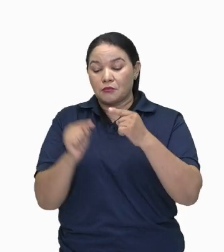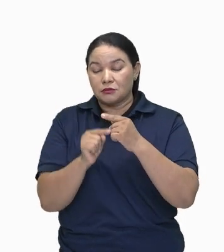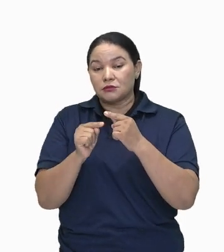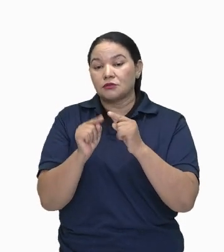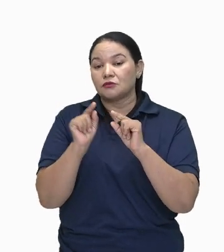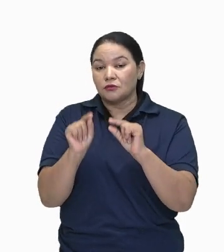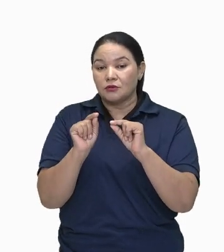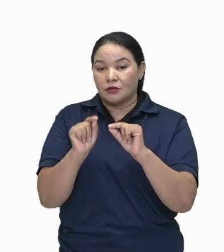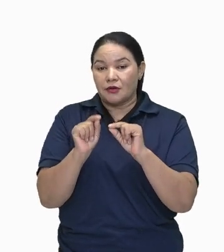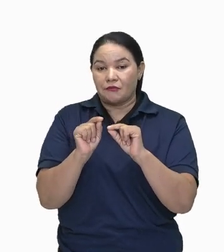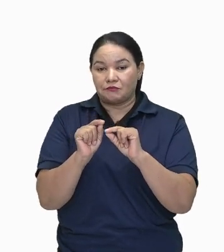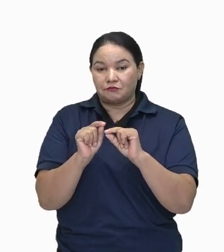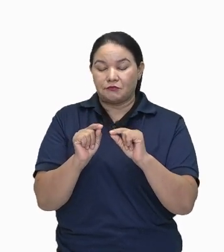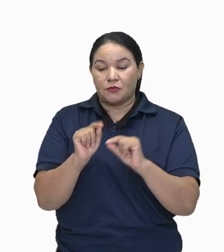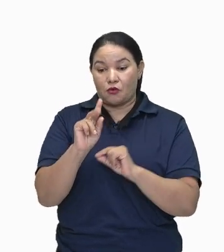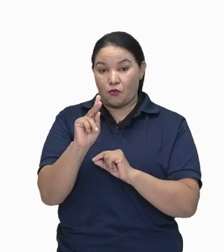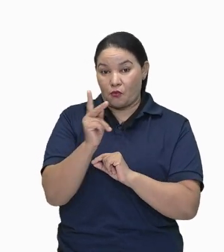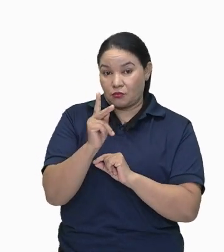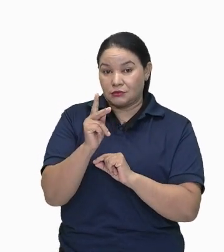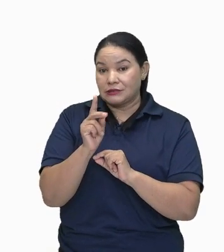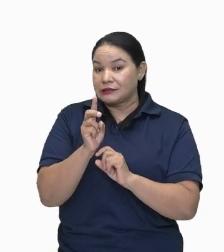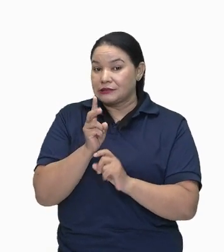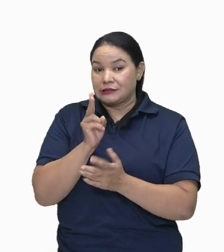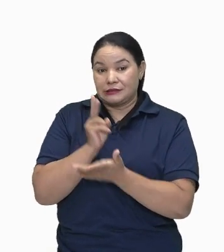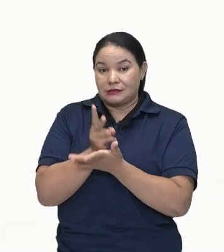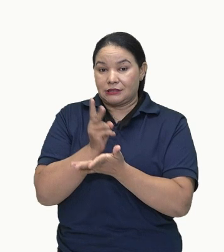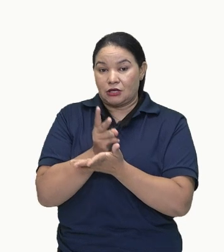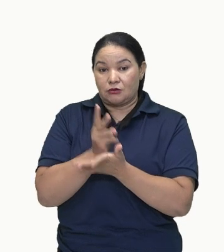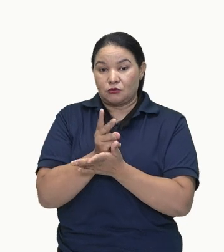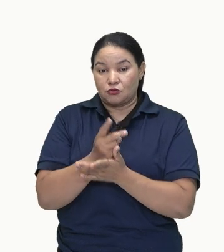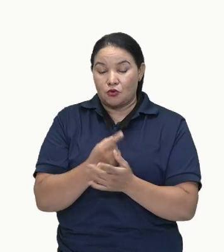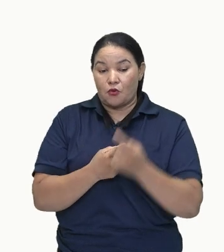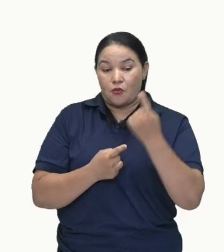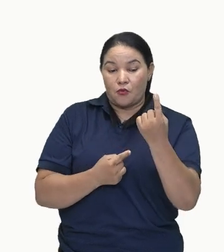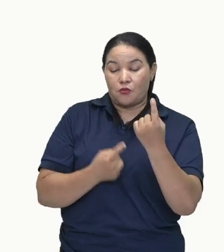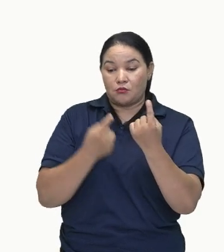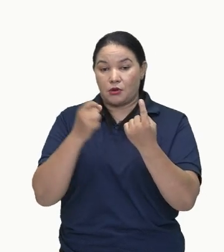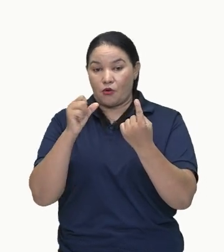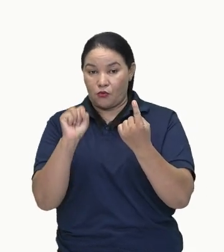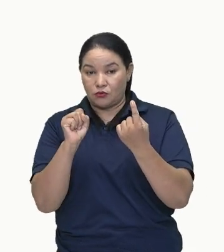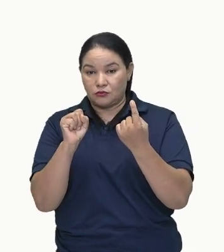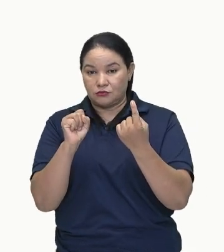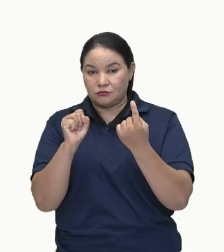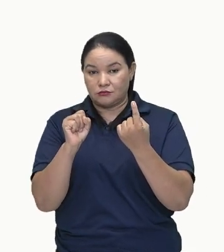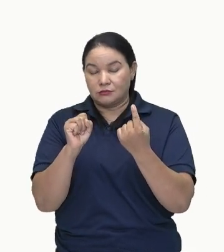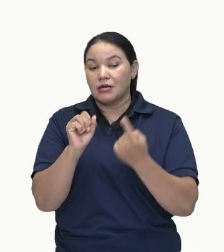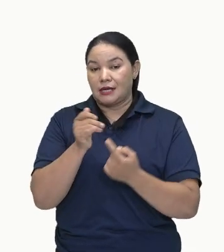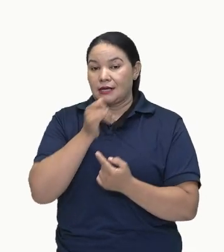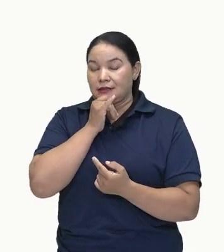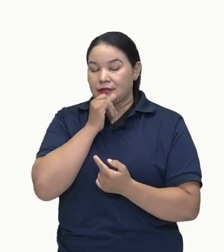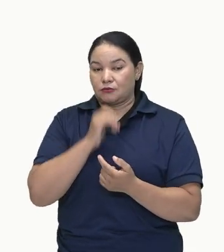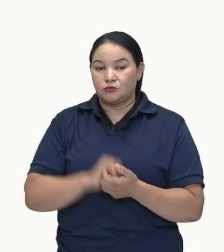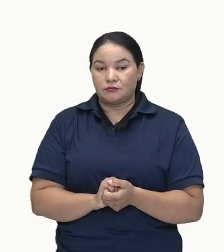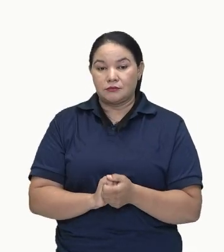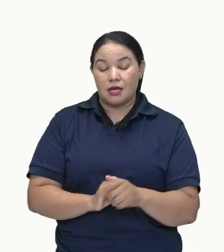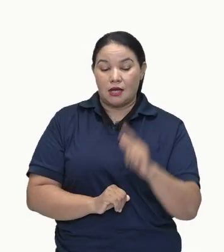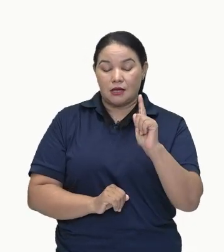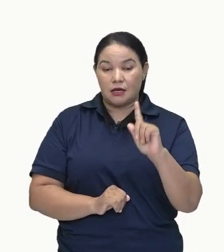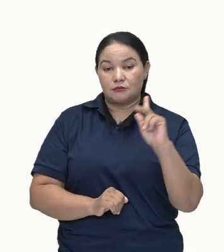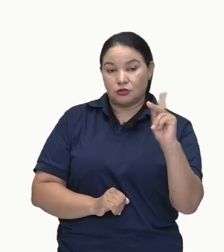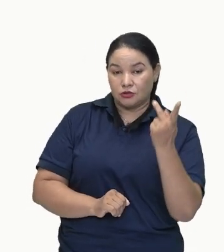entre oxigênio sempre será de 1:8. Ou seja, para cada 1 grama de